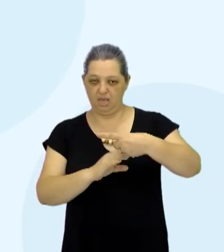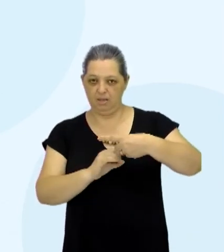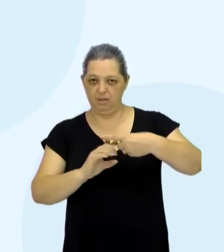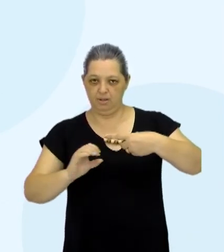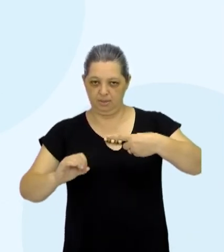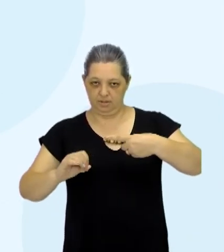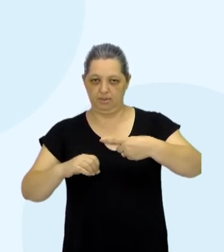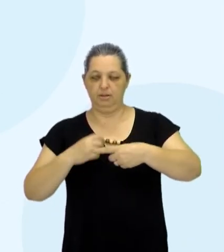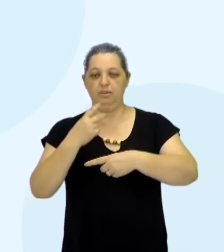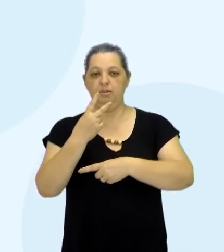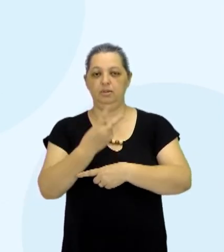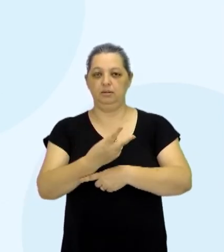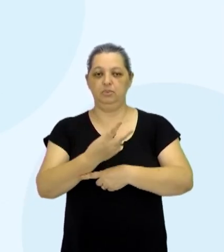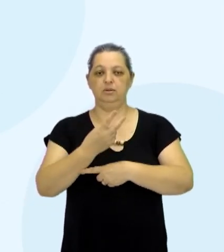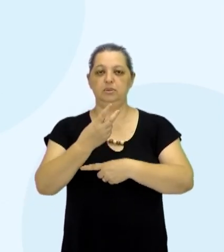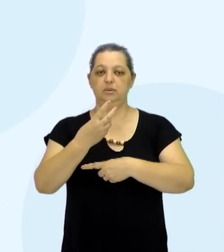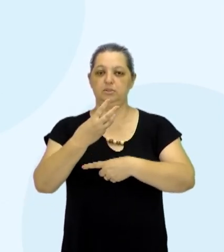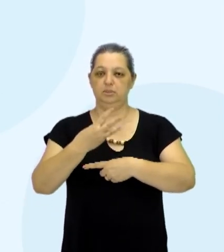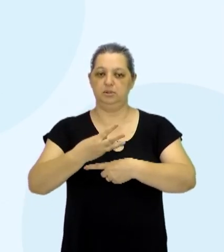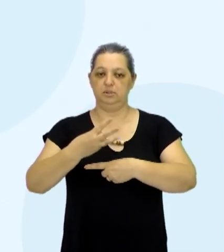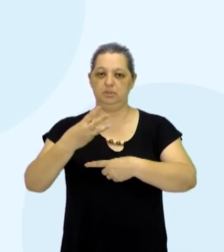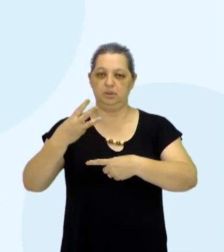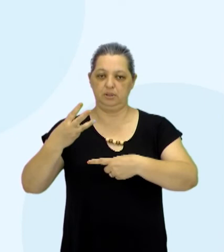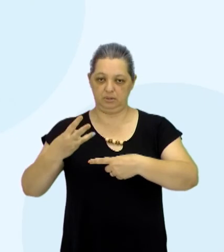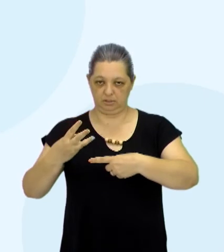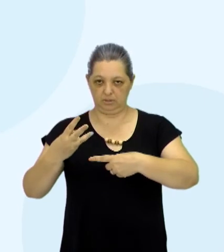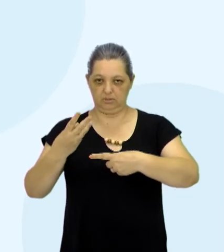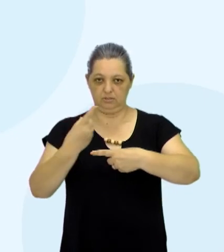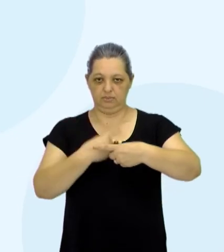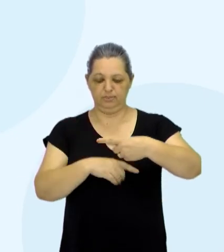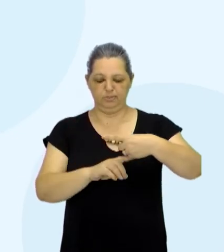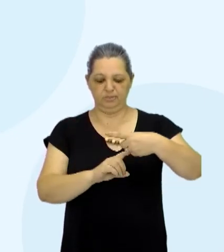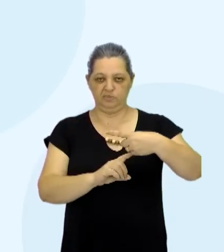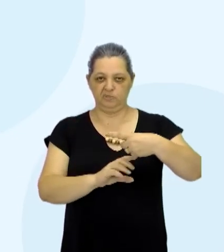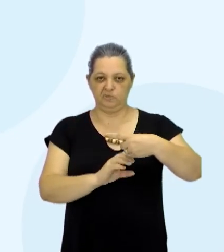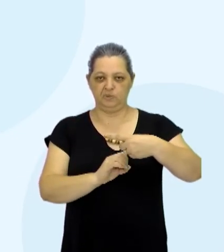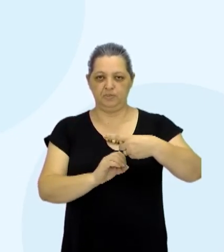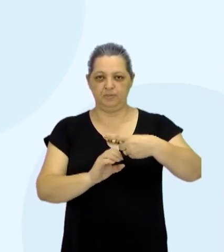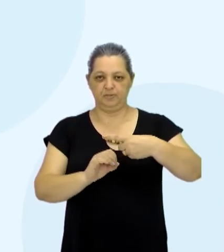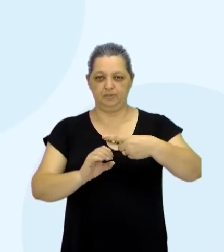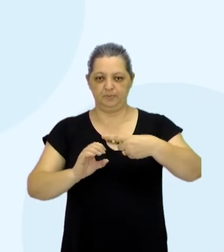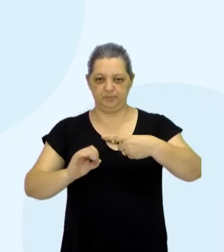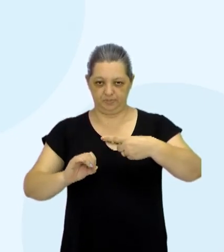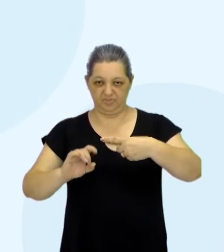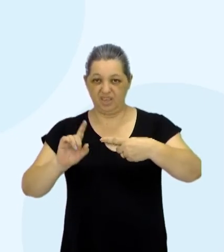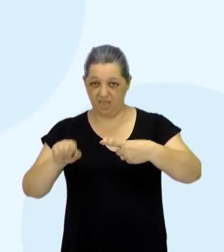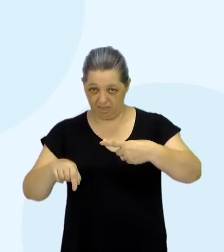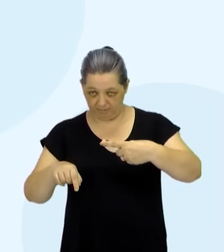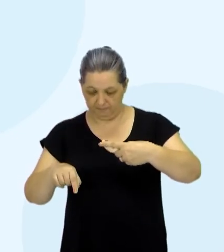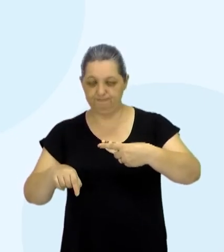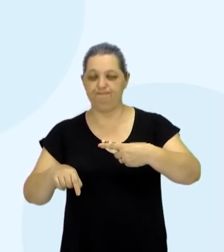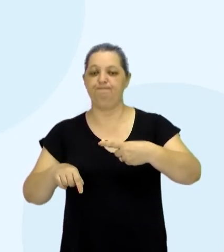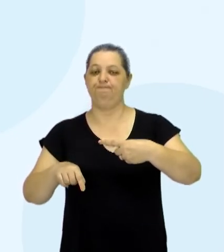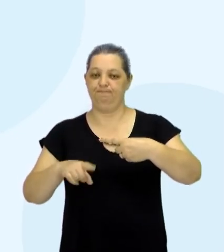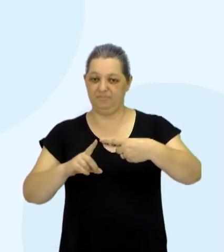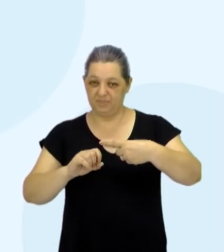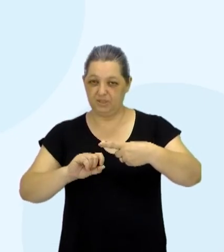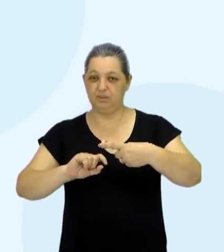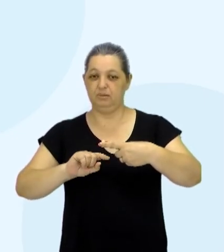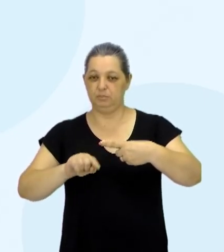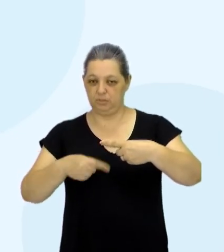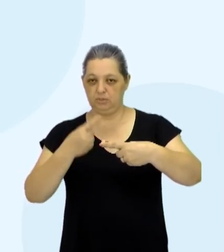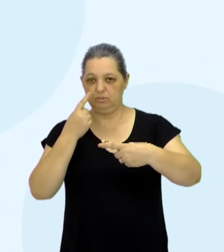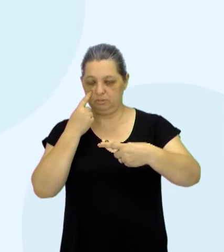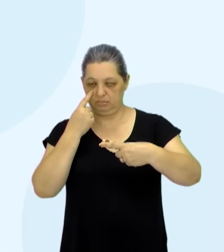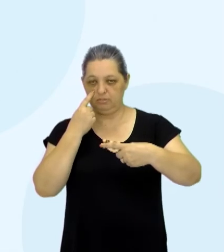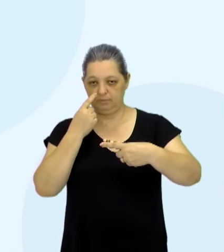vai ser 233 e embaixo vai dar 10 mil? É? Ah, então eu tenho que ter quatro casas